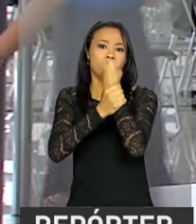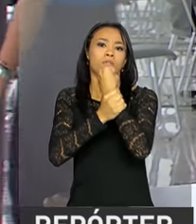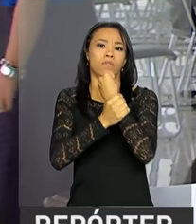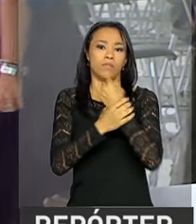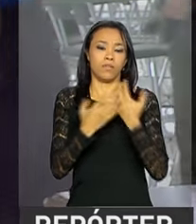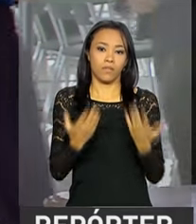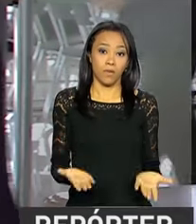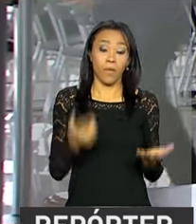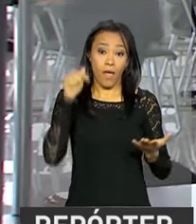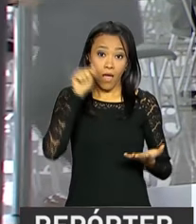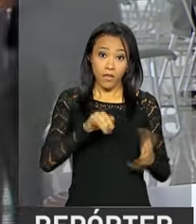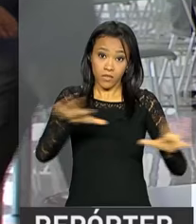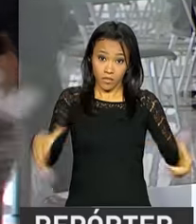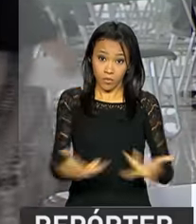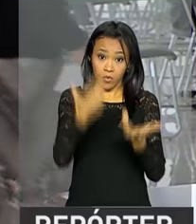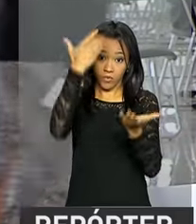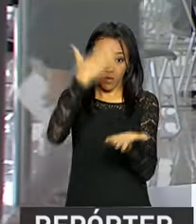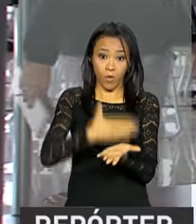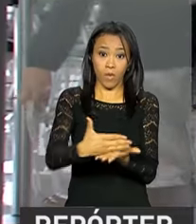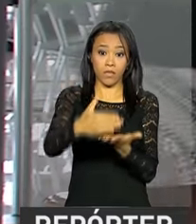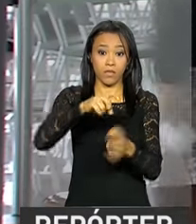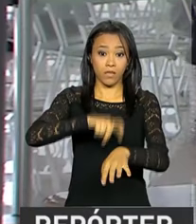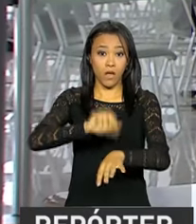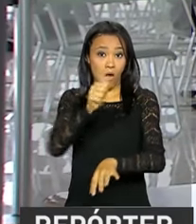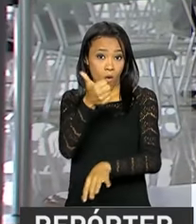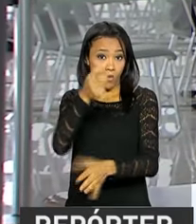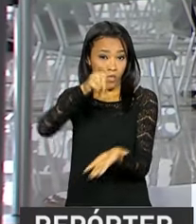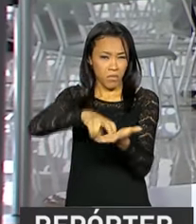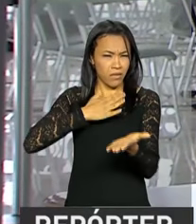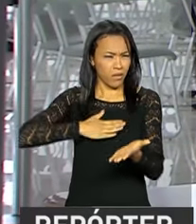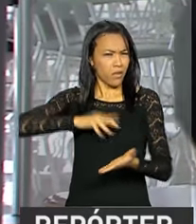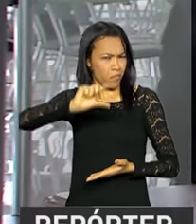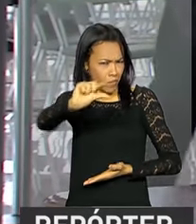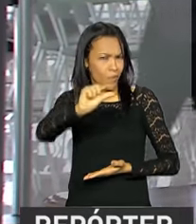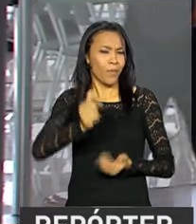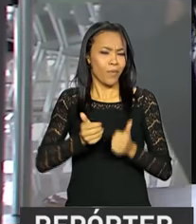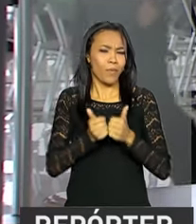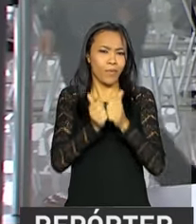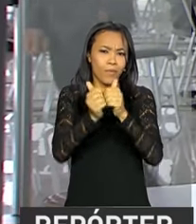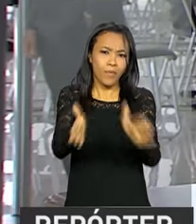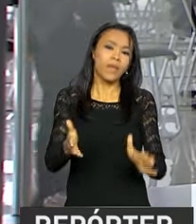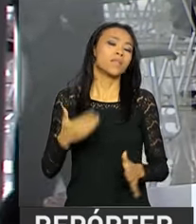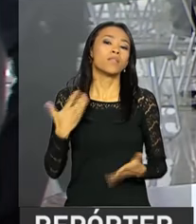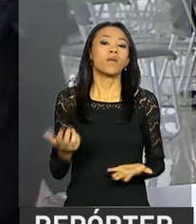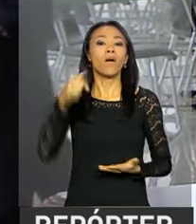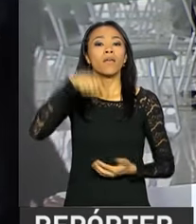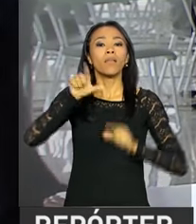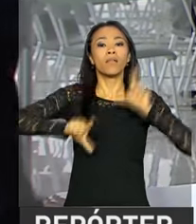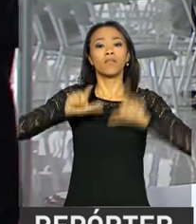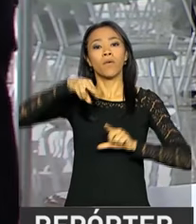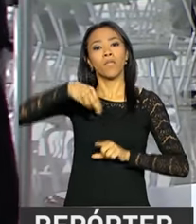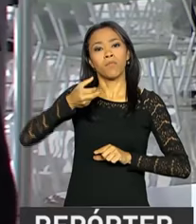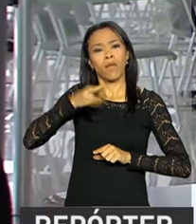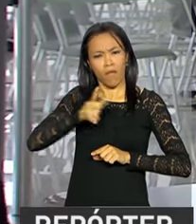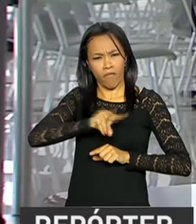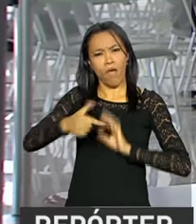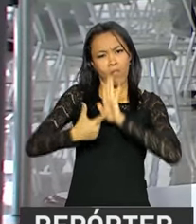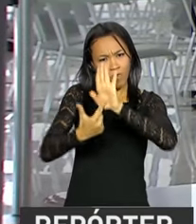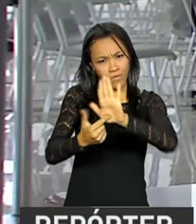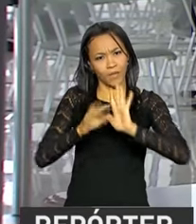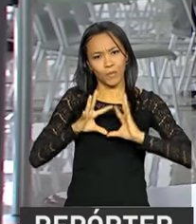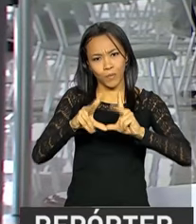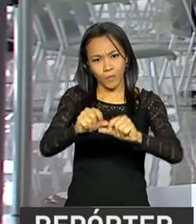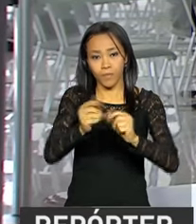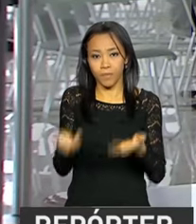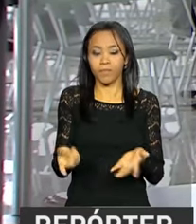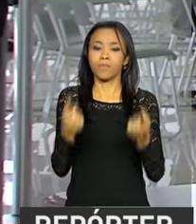essa cerimônia, como eu falei, está marcada para as 11 horas da manhã, portanto, deve começar daqui a pouco aqui no Palácio do Planalto. A TV NBR transmite tudo ao vivo.